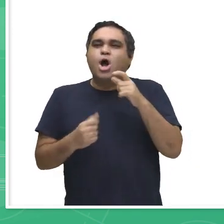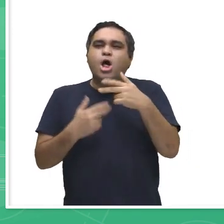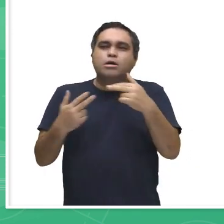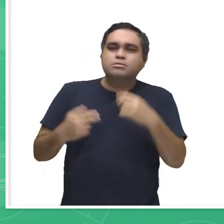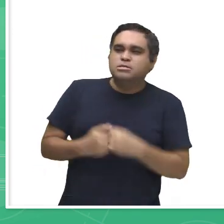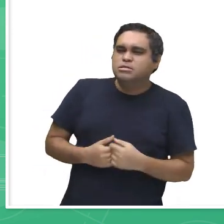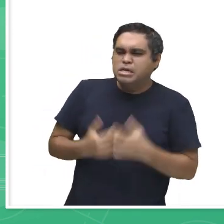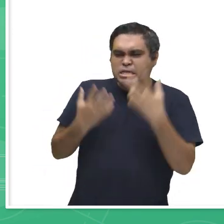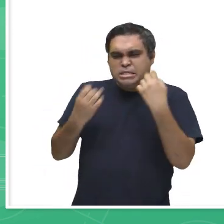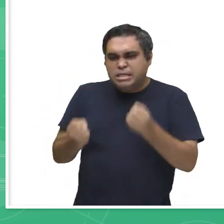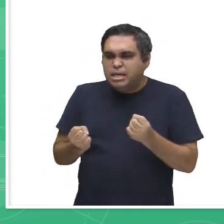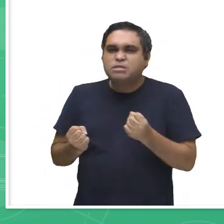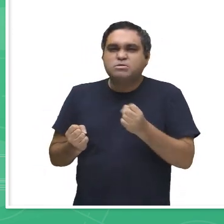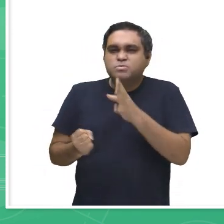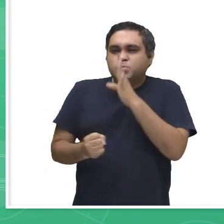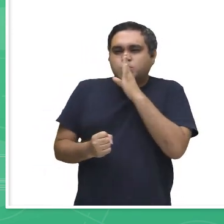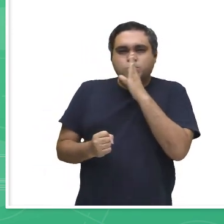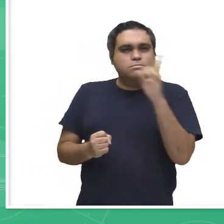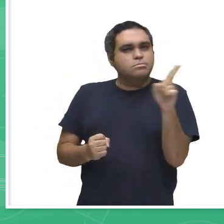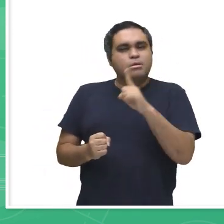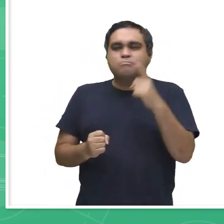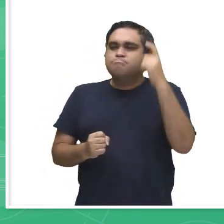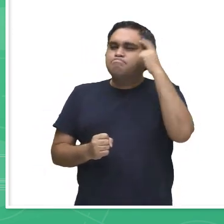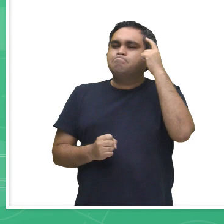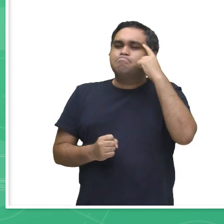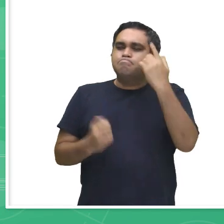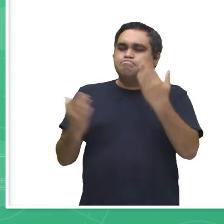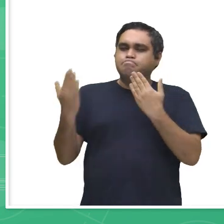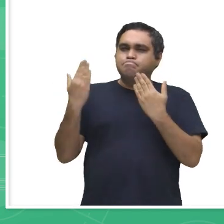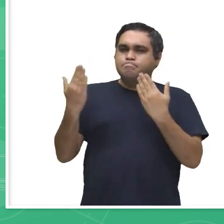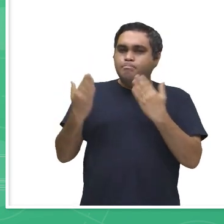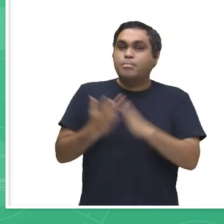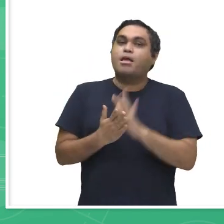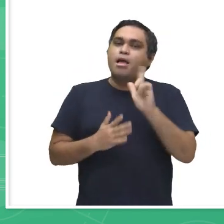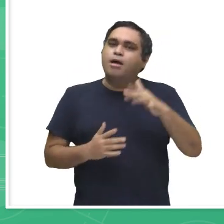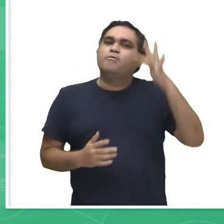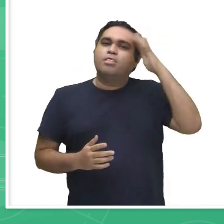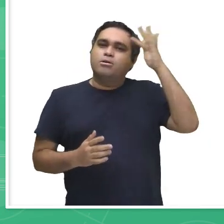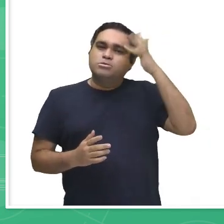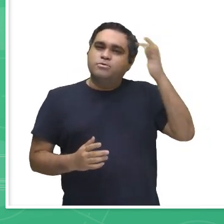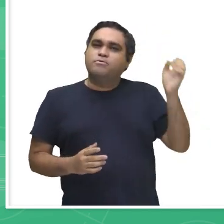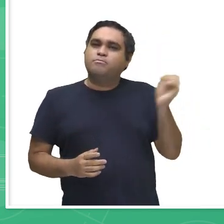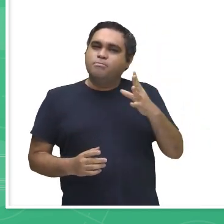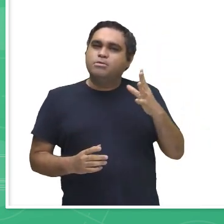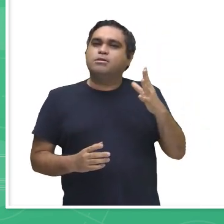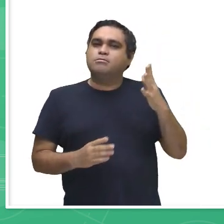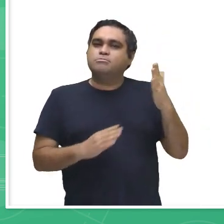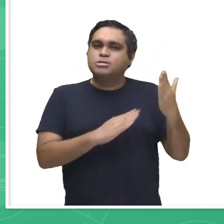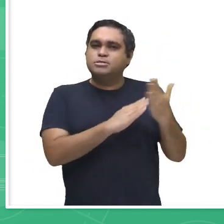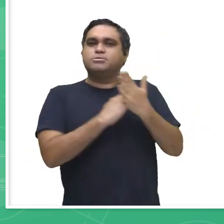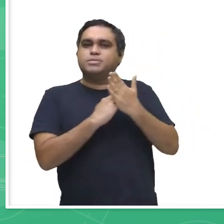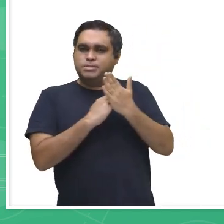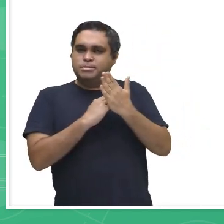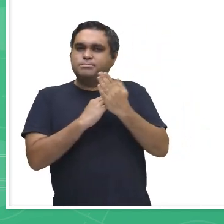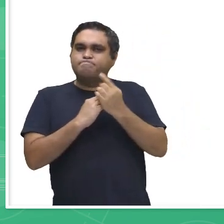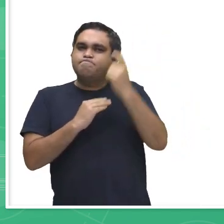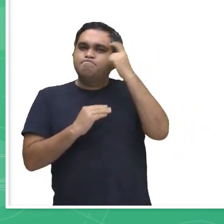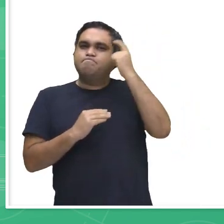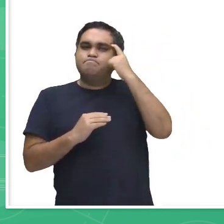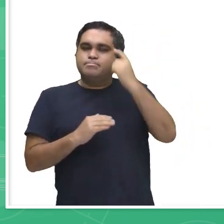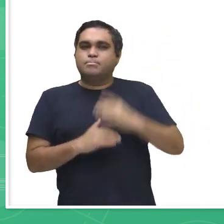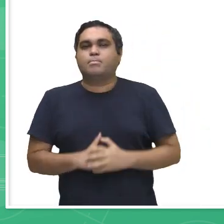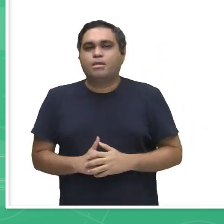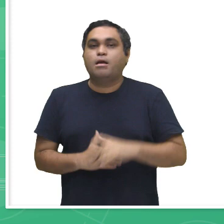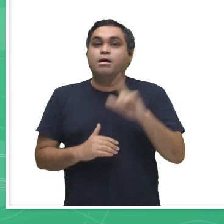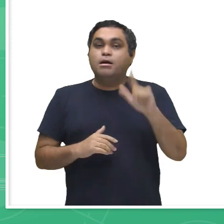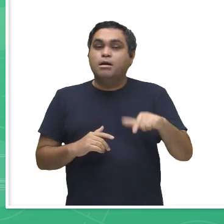de modo simplesmente calado. E a filosofia moderna, ela vai nos trazer um pouco isso daí, dentro dessa história complexa que é a história